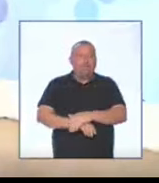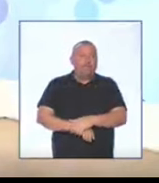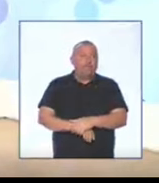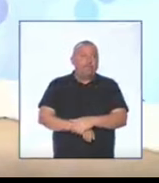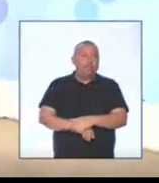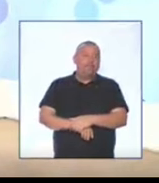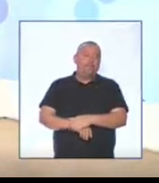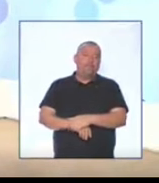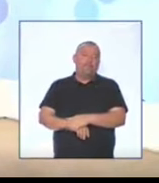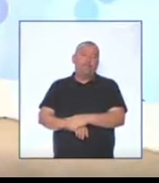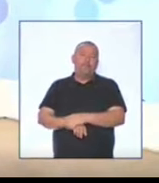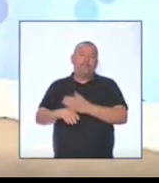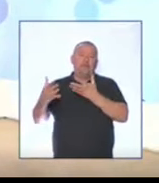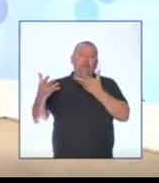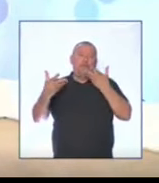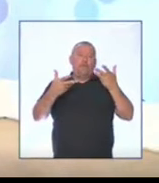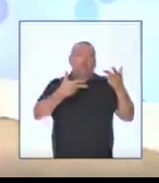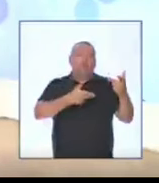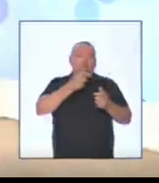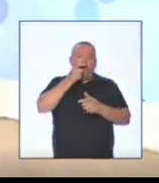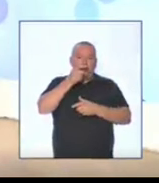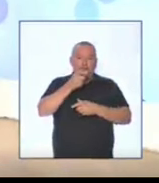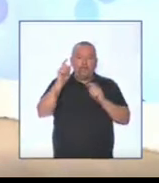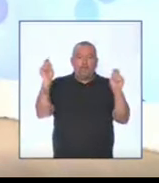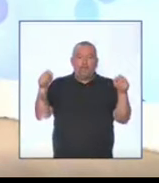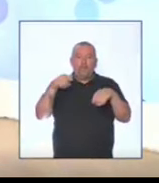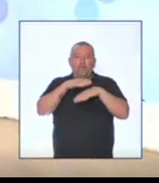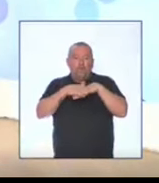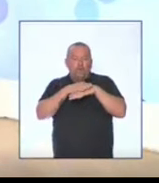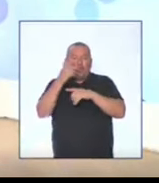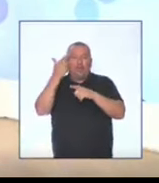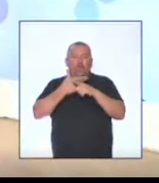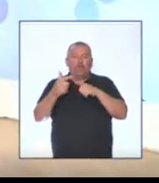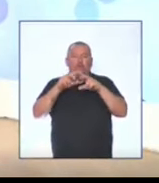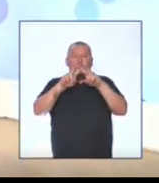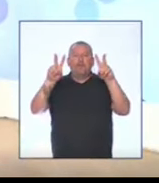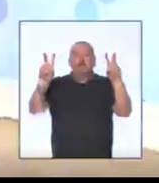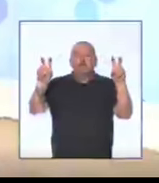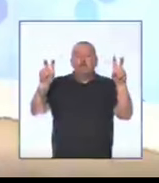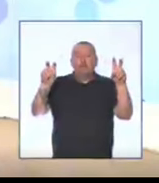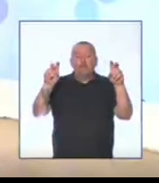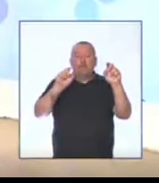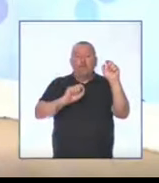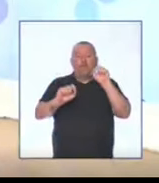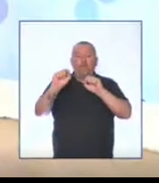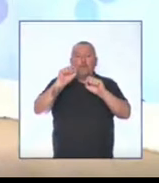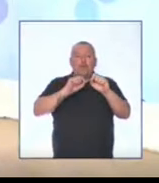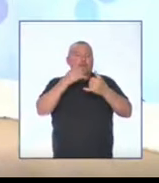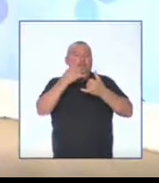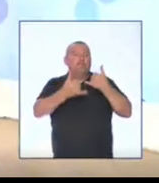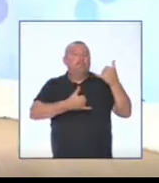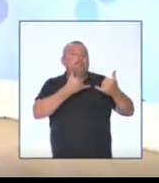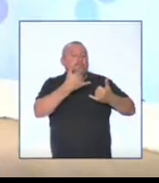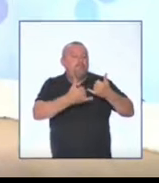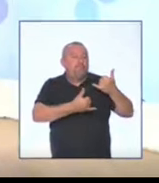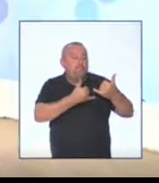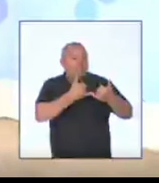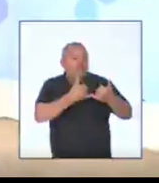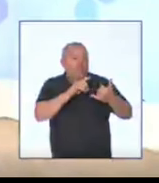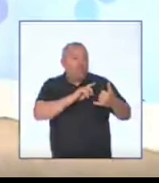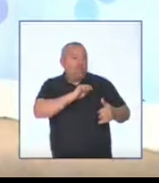Trouxe essa ação para vocês para que nós podemos conversar um pouquinho sobre esse assunto. O que era para ser uma brincadeira, apenas